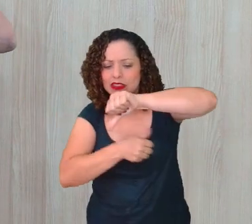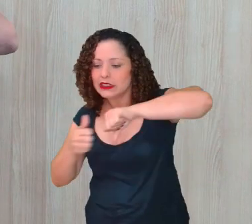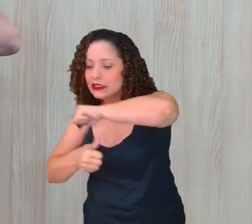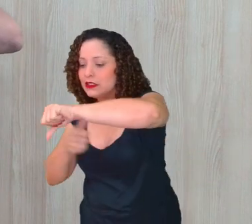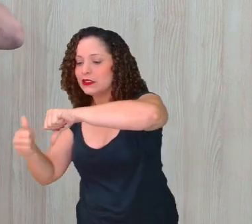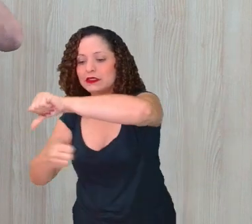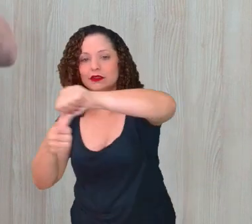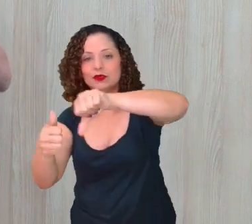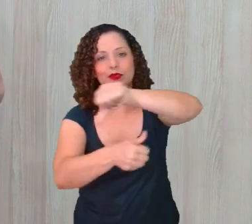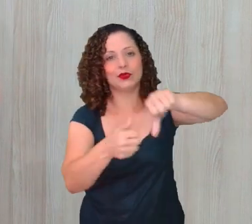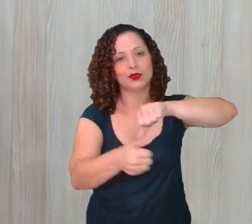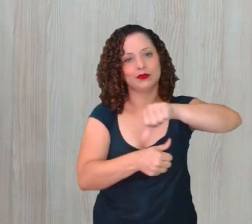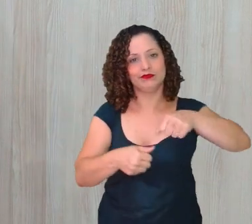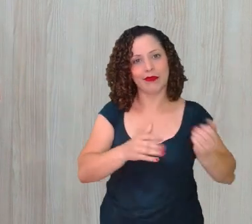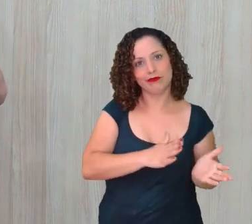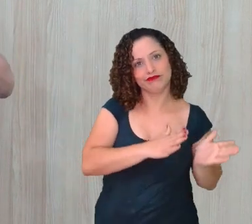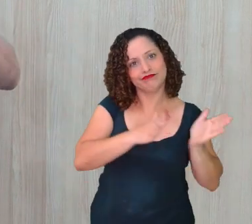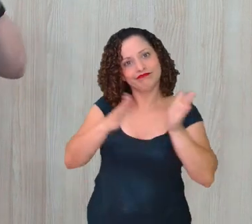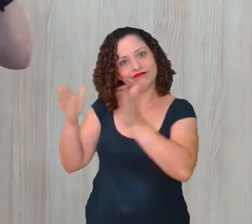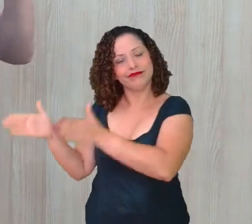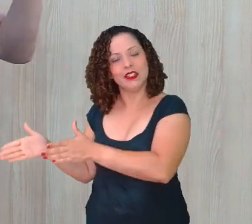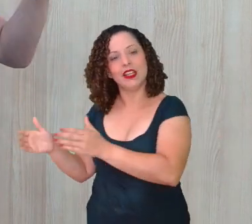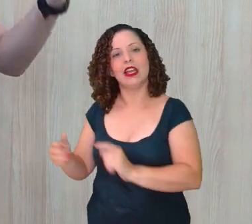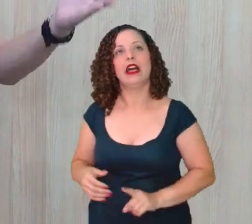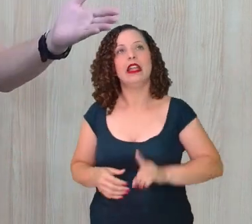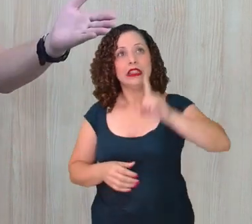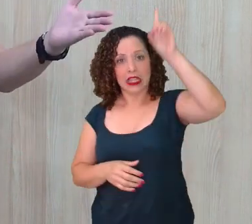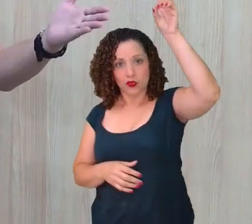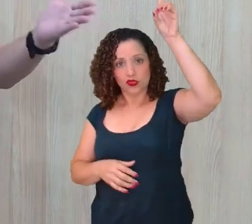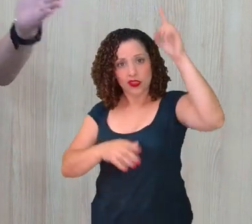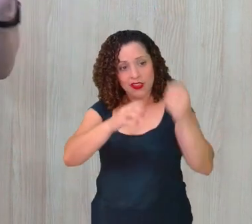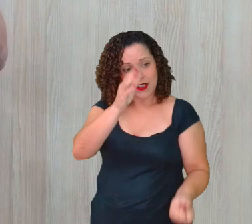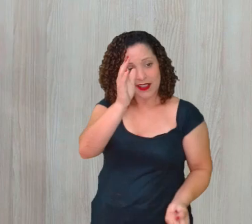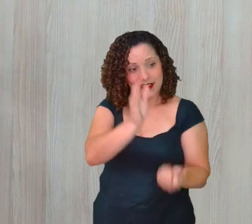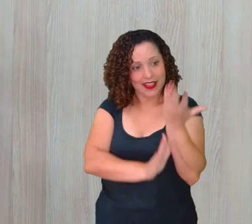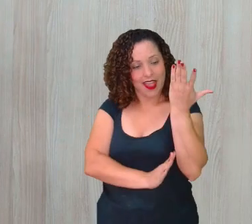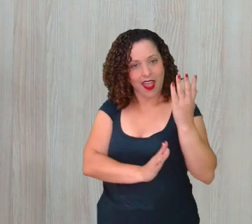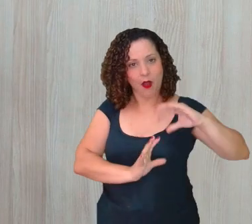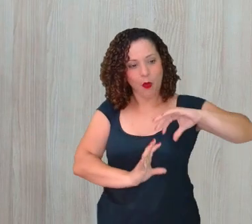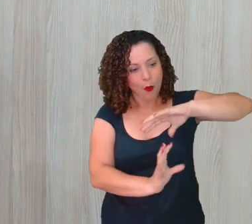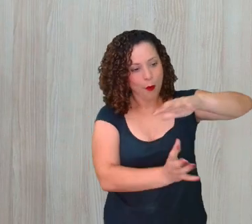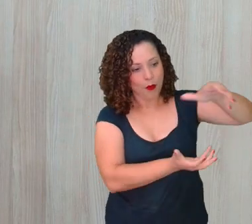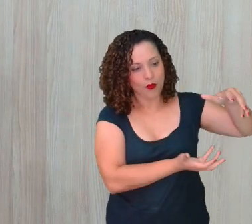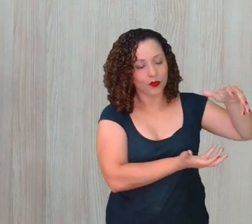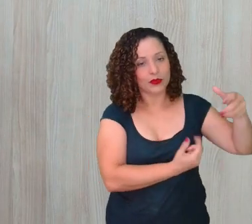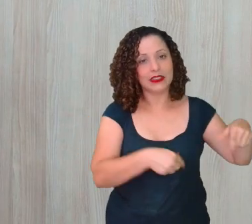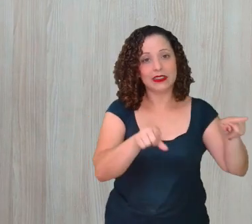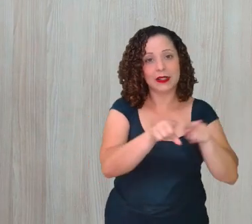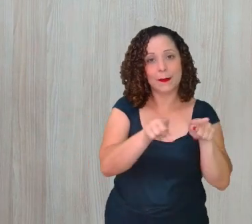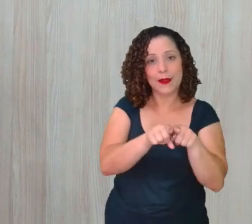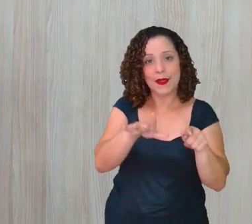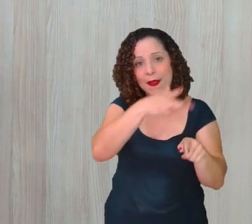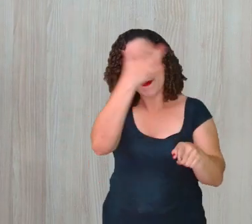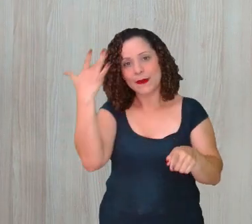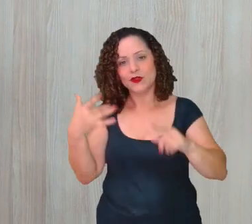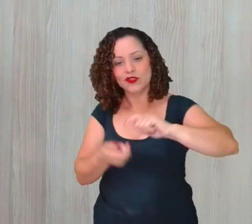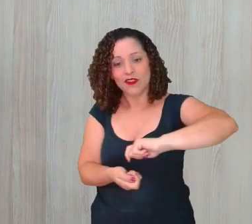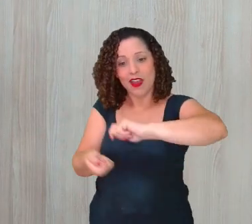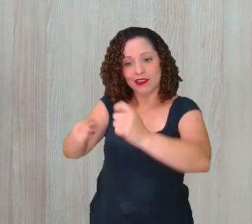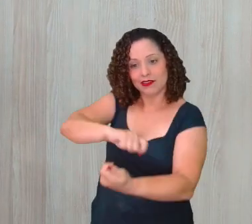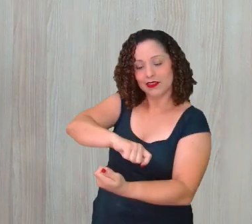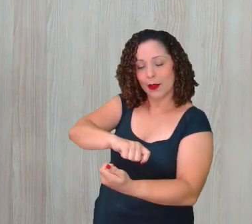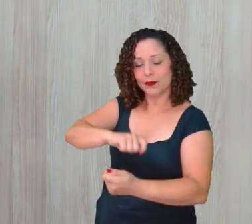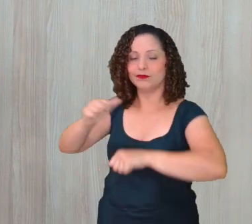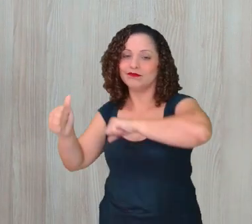transformando, né, ao longo do tempo. Então desde quando Deus criou o mundo e quando o homem passa a transformar esse mundo, né, para o